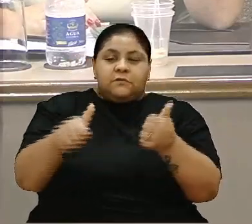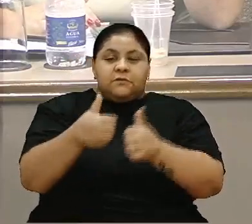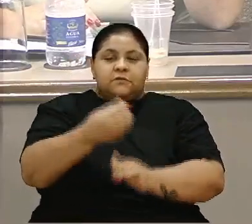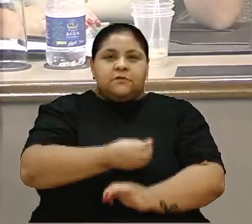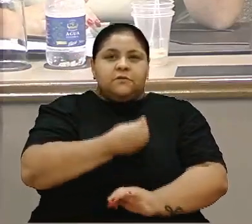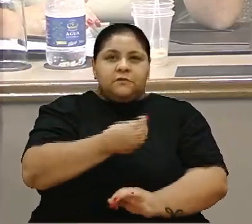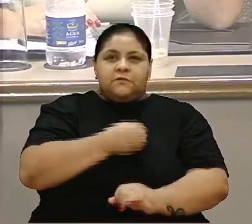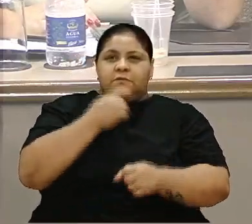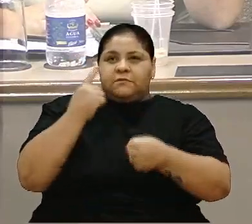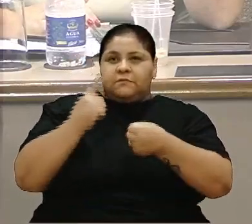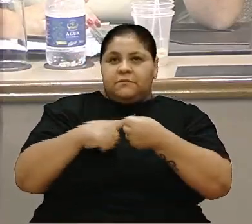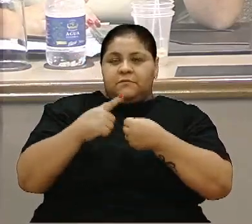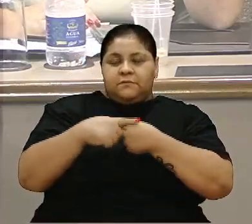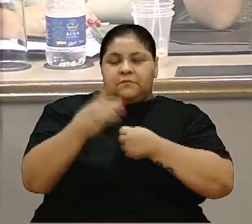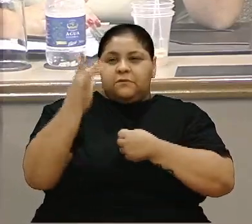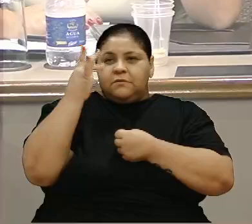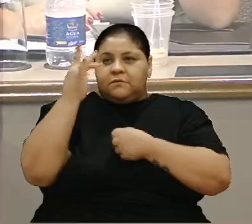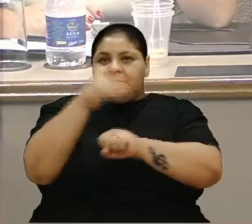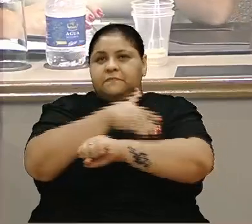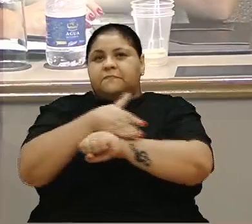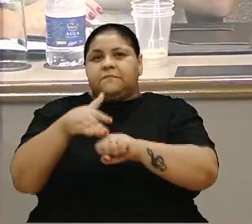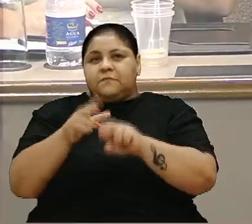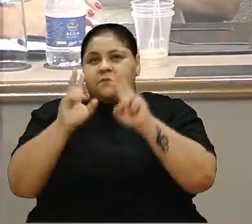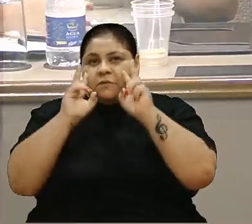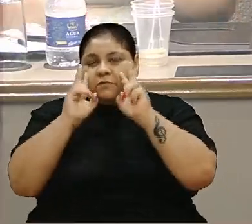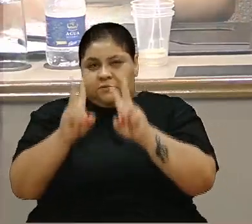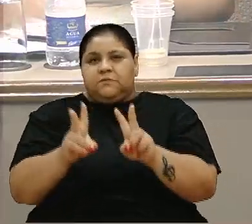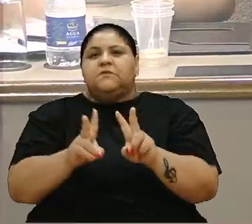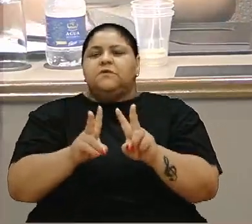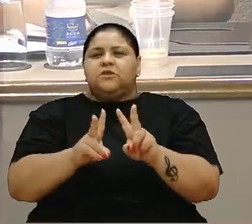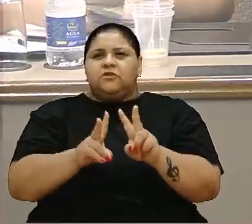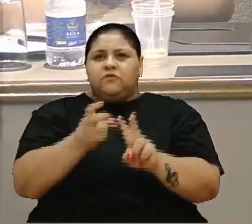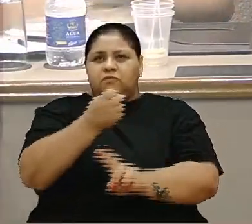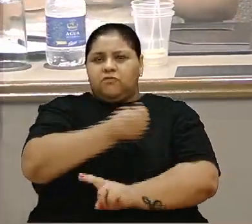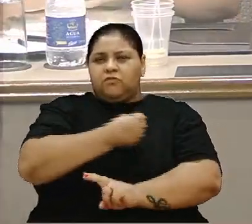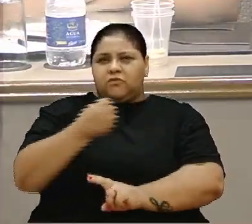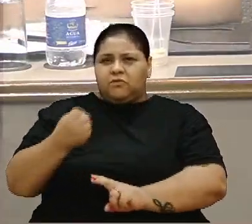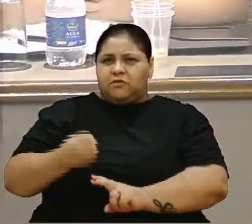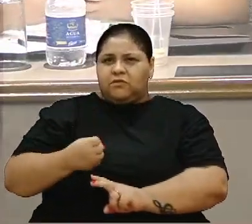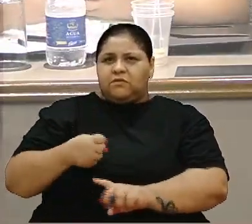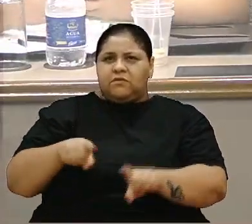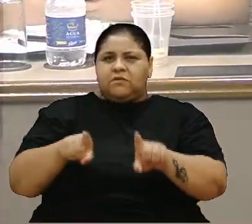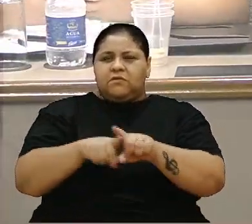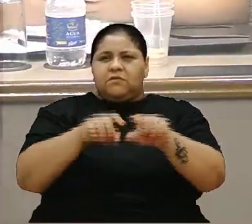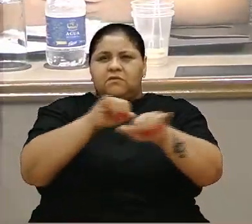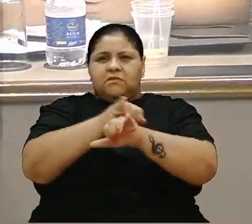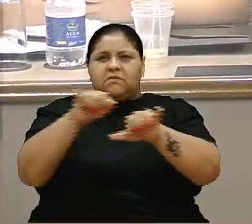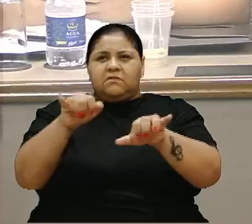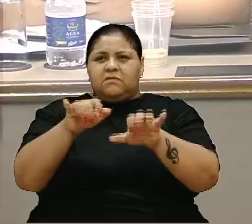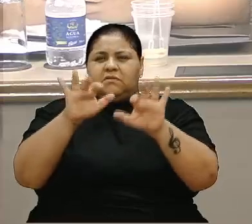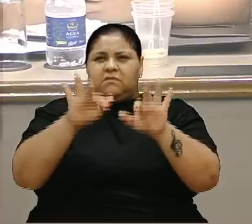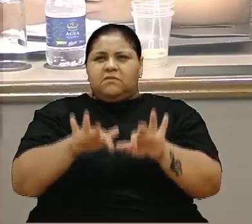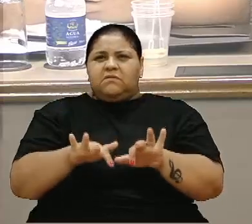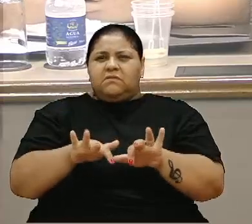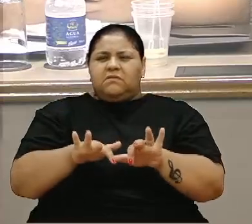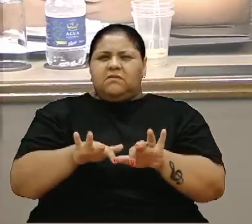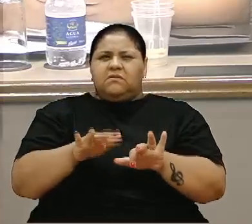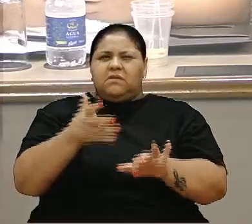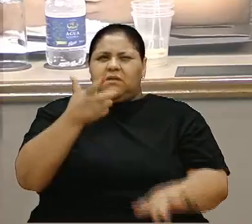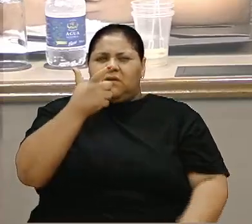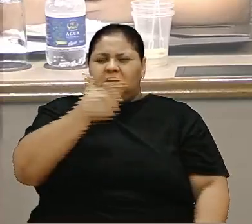nossa cidade, que está presente nas ruas aí. A gente vê esse número expressivo, que inclusive foi matéria no final do ano, se eu não me engano foi em